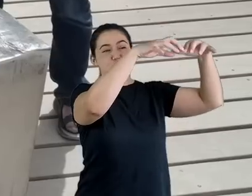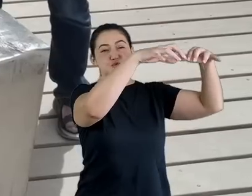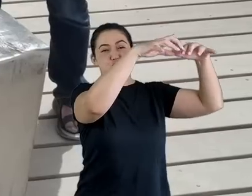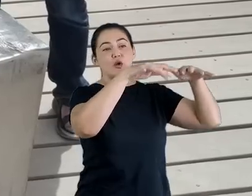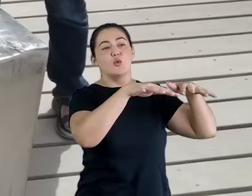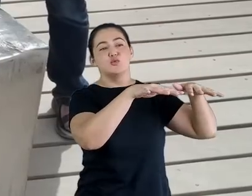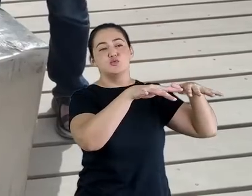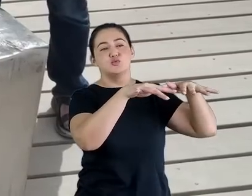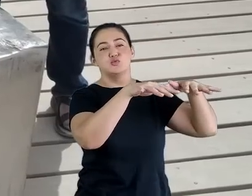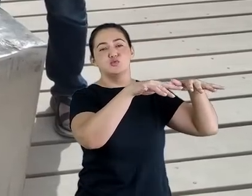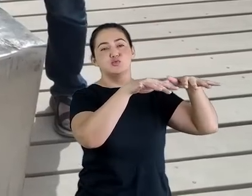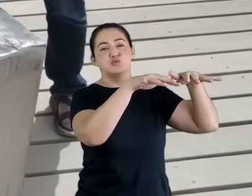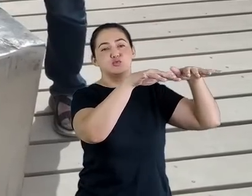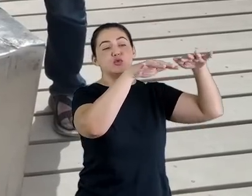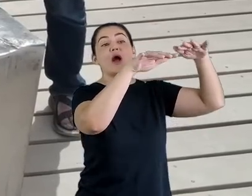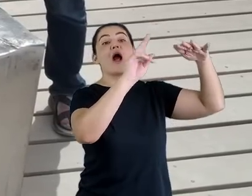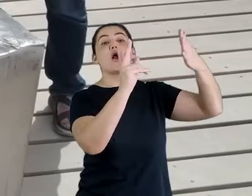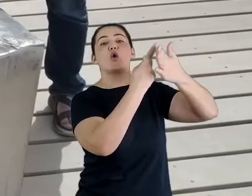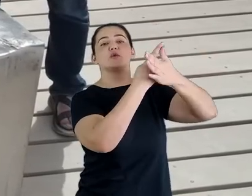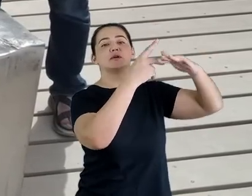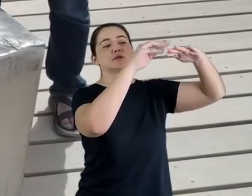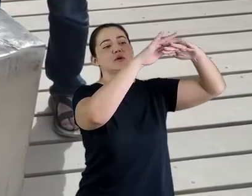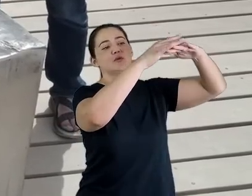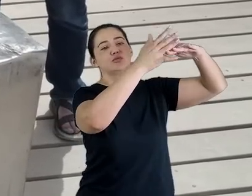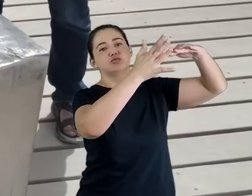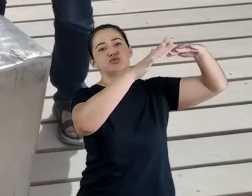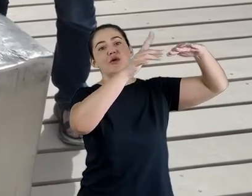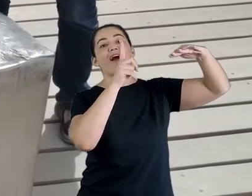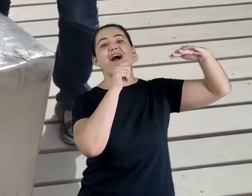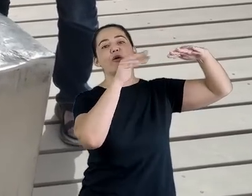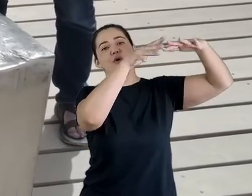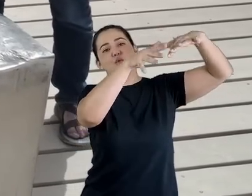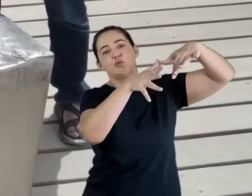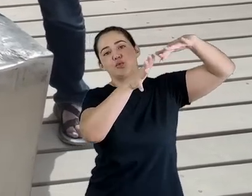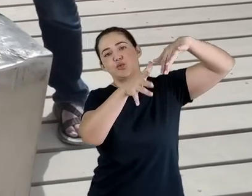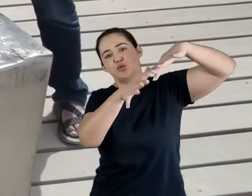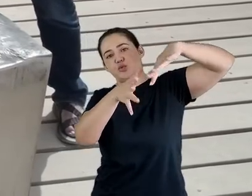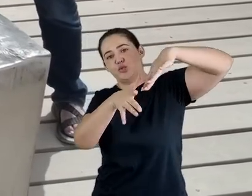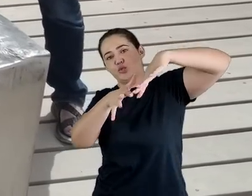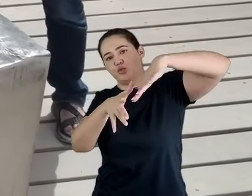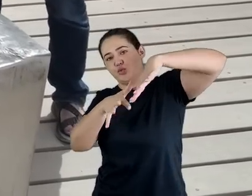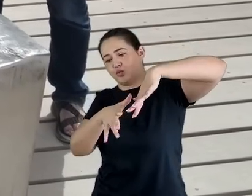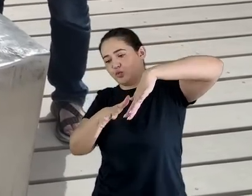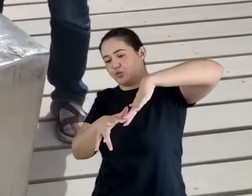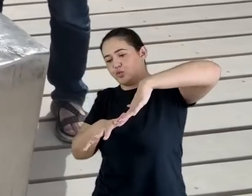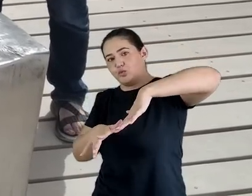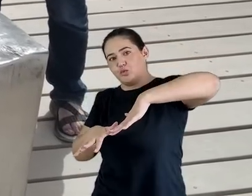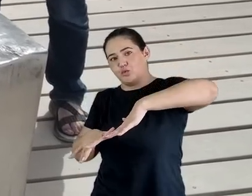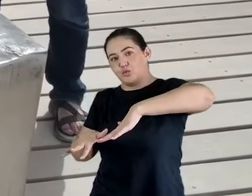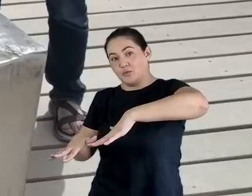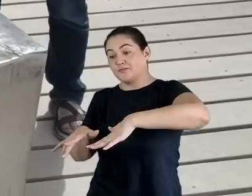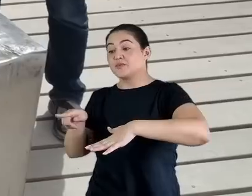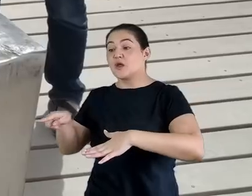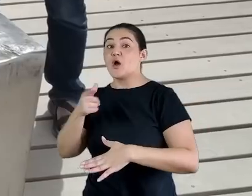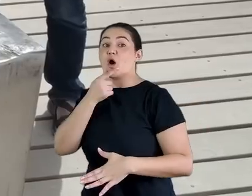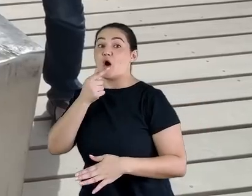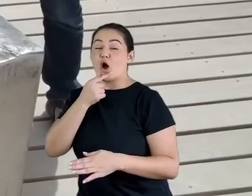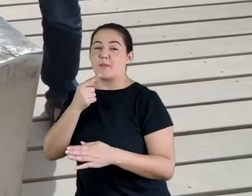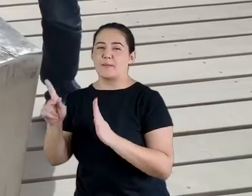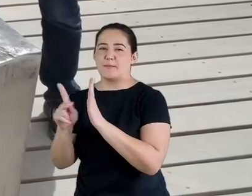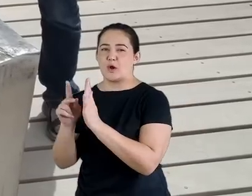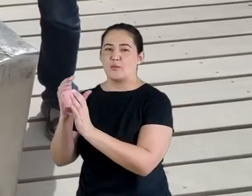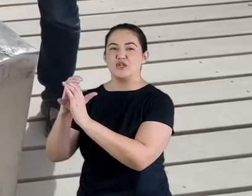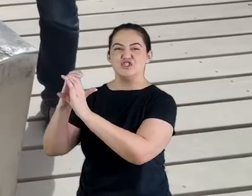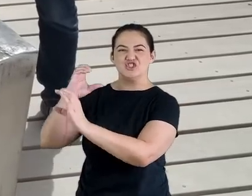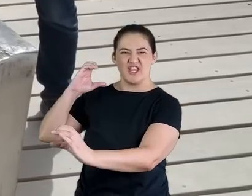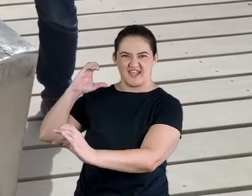esta queda dramática até a área do Mar Morto. Assim, os engenheiros de Herodes, novamente, usando uma técnica que já era conhecida no tempo